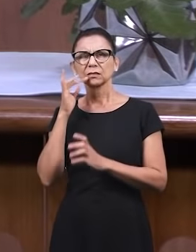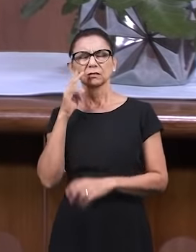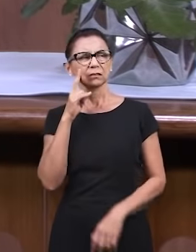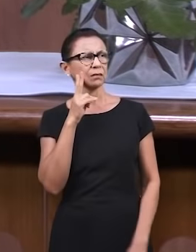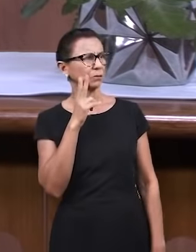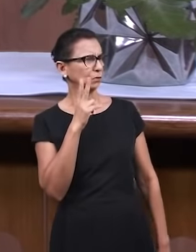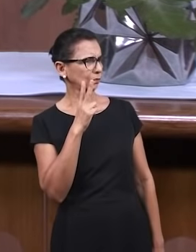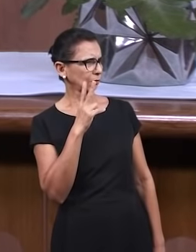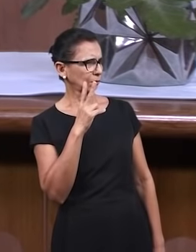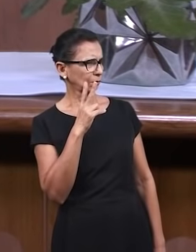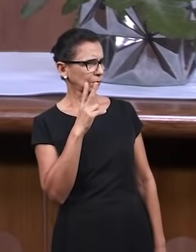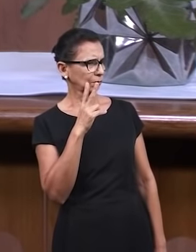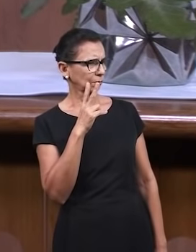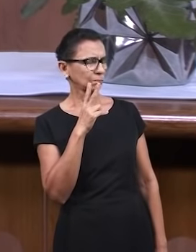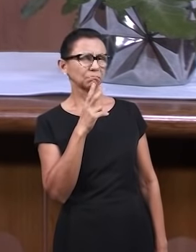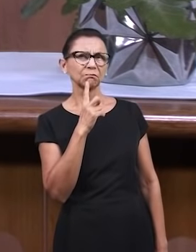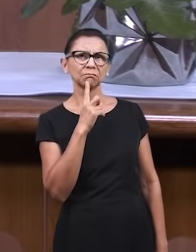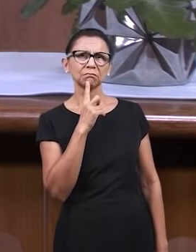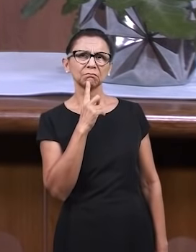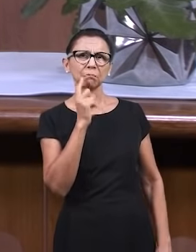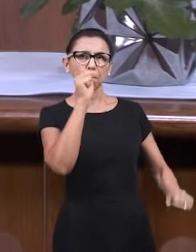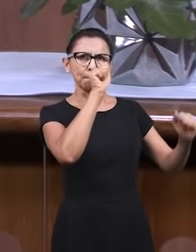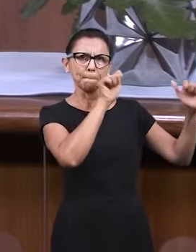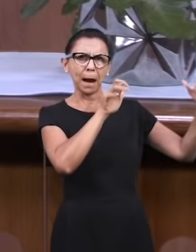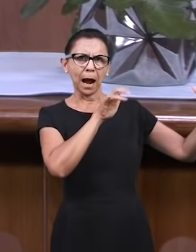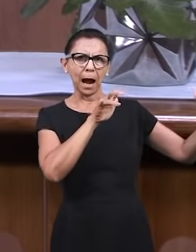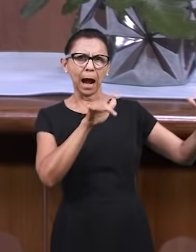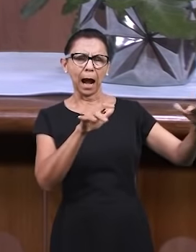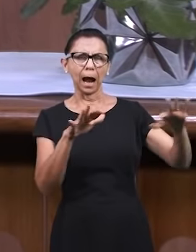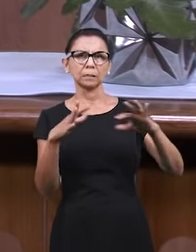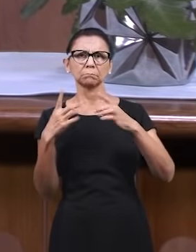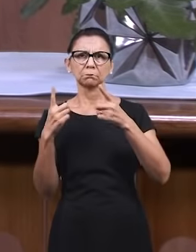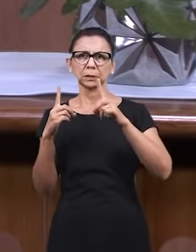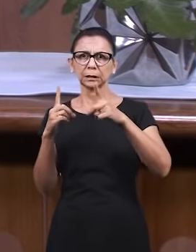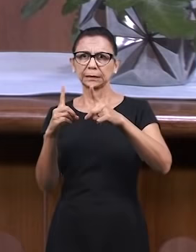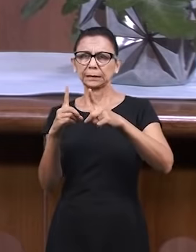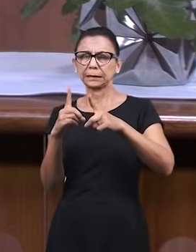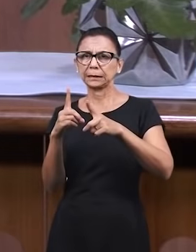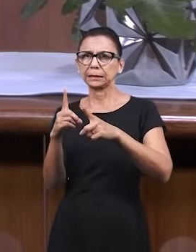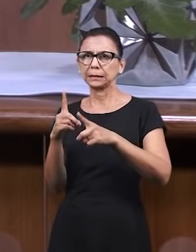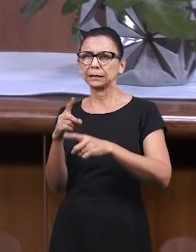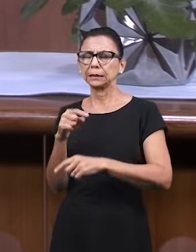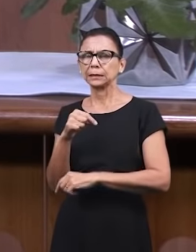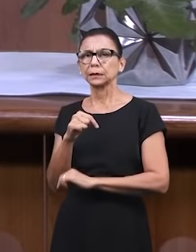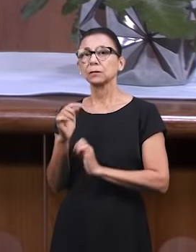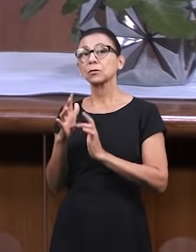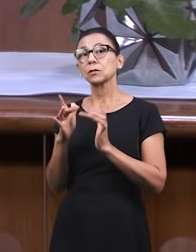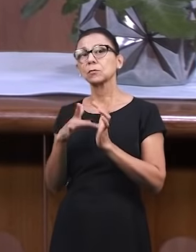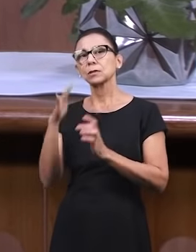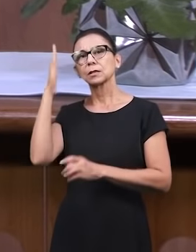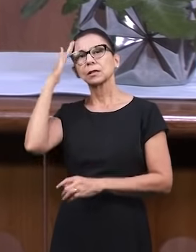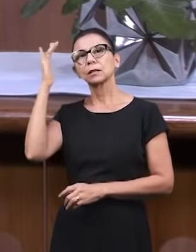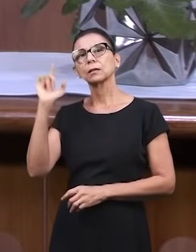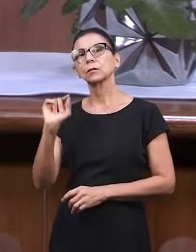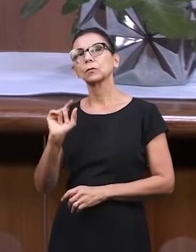multidão, olhou os discípulos e ele entendeu que era o